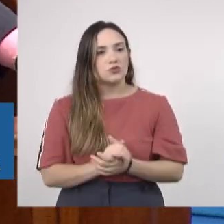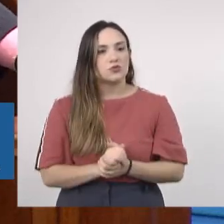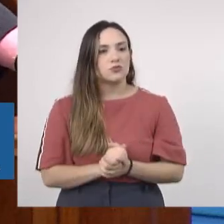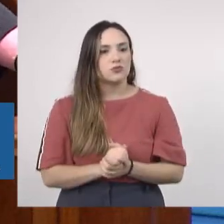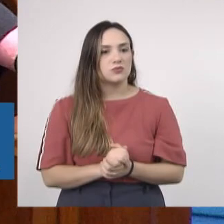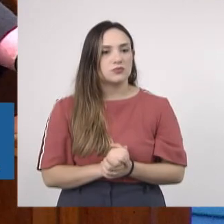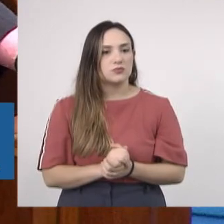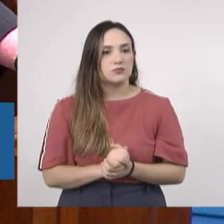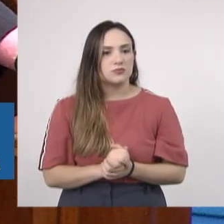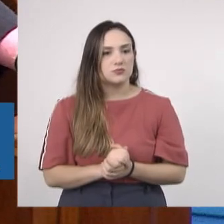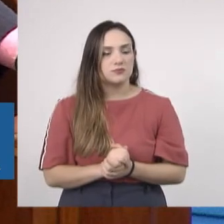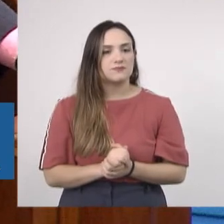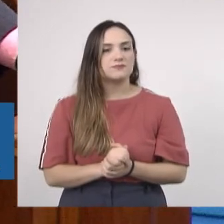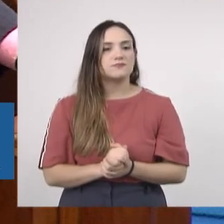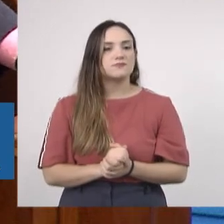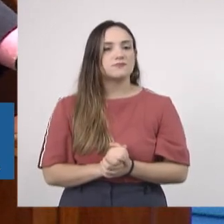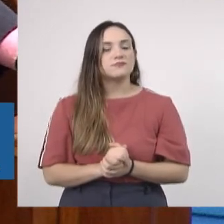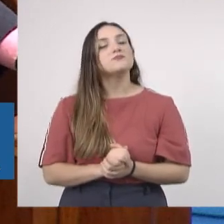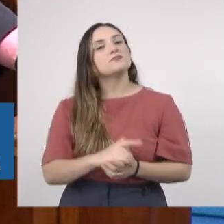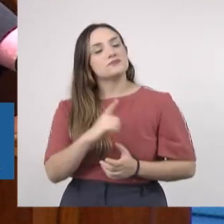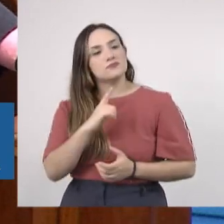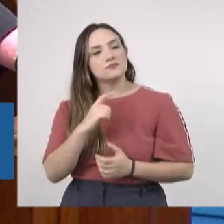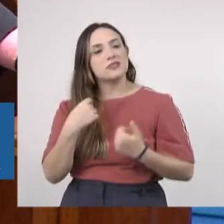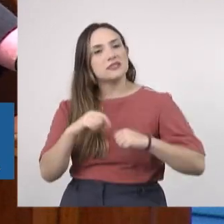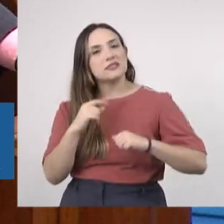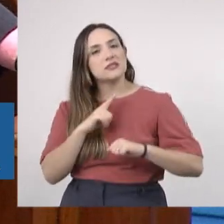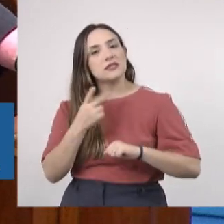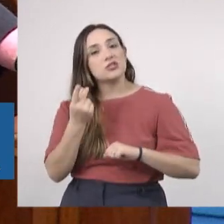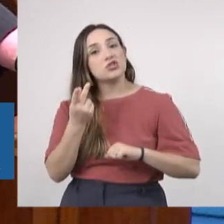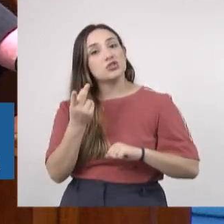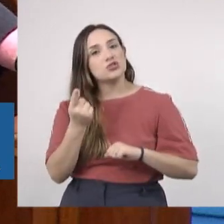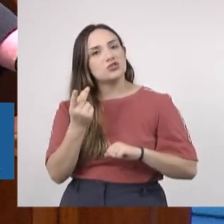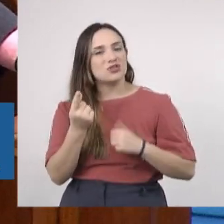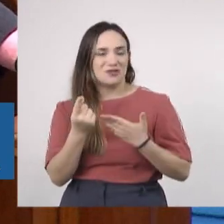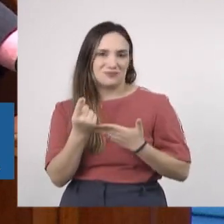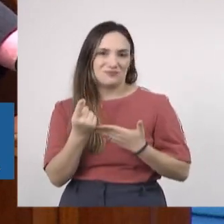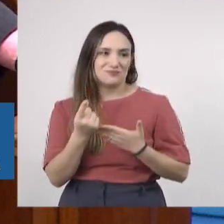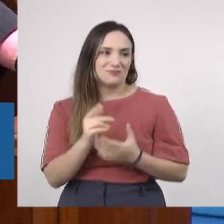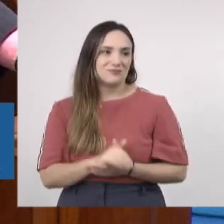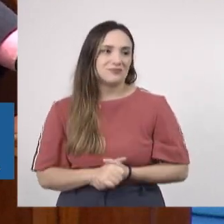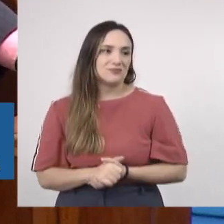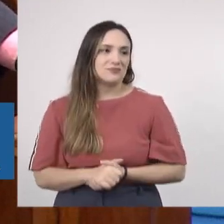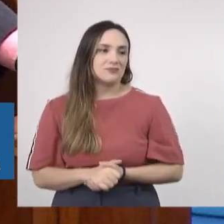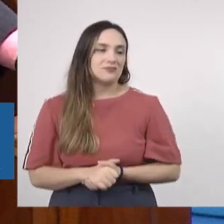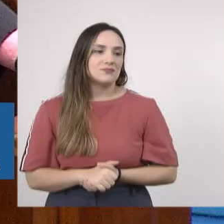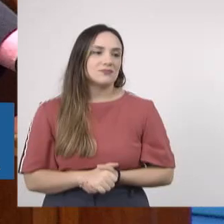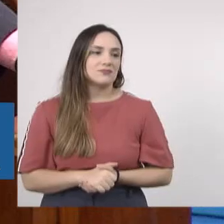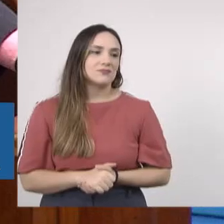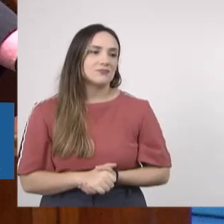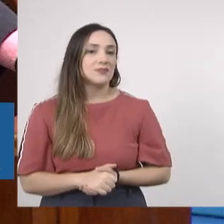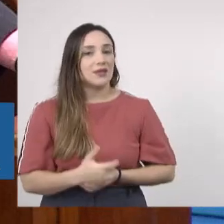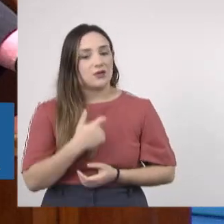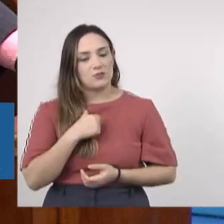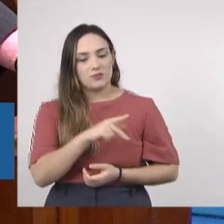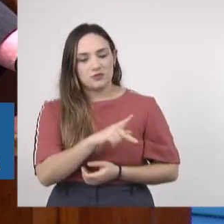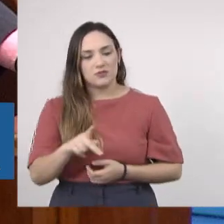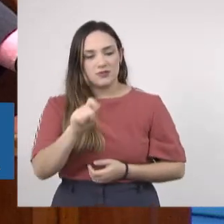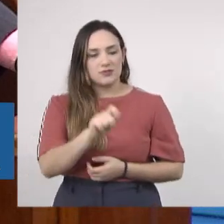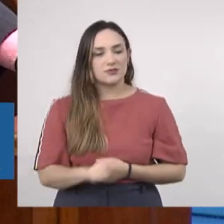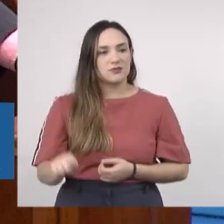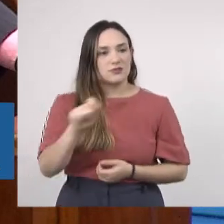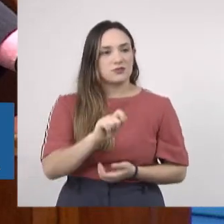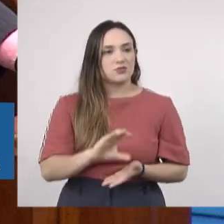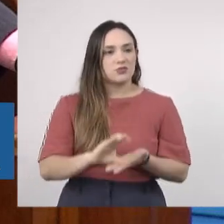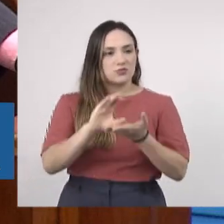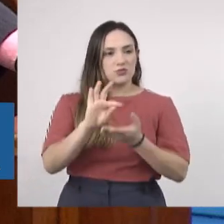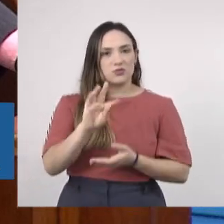criança e adolescente. Tudo isso demanda recurso, como já foi dito anteriormente. Hoje, como presidente da Associação de